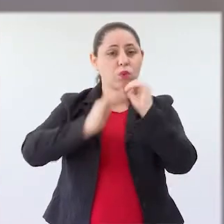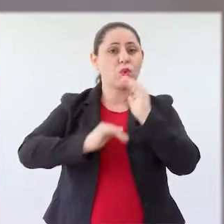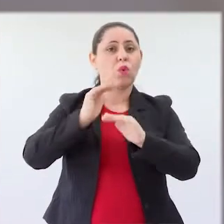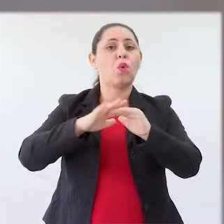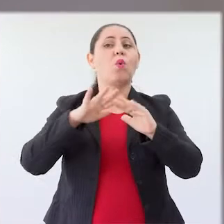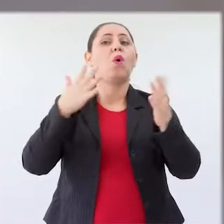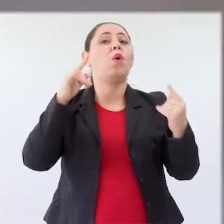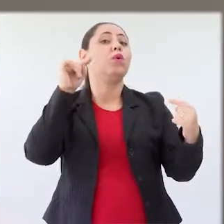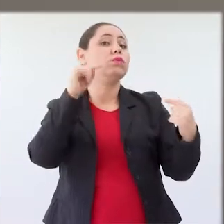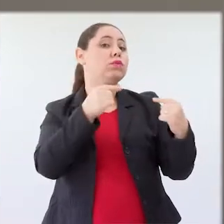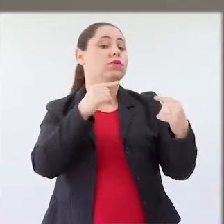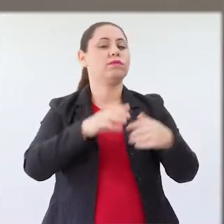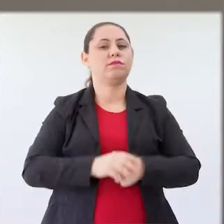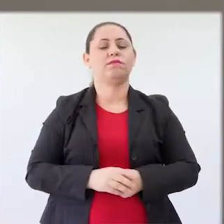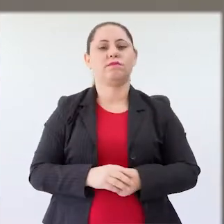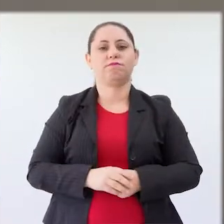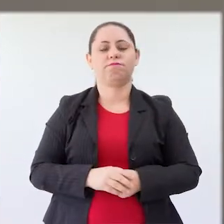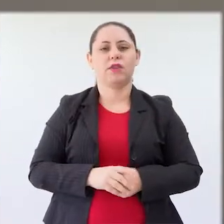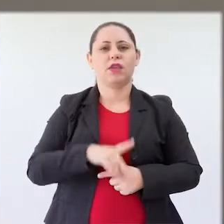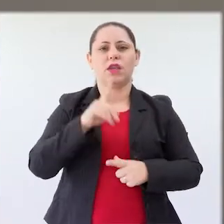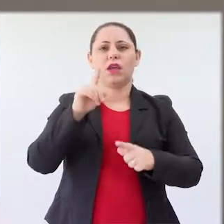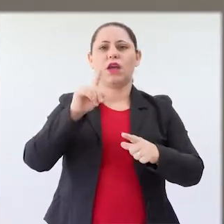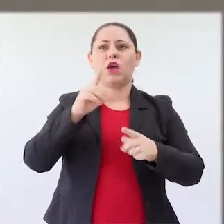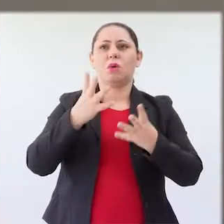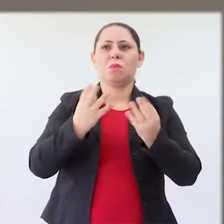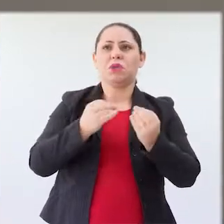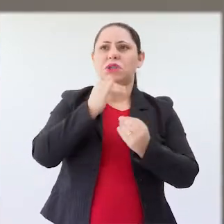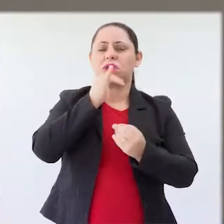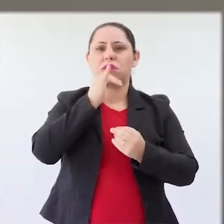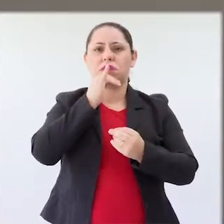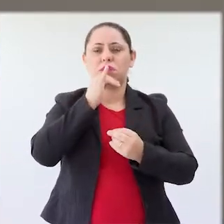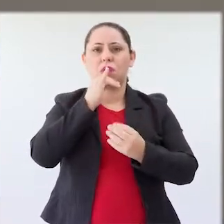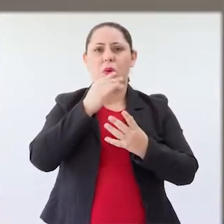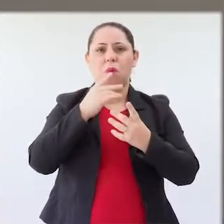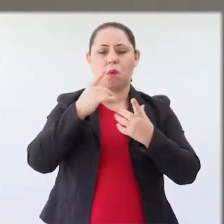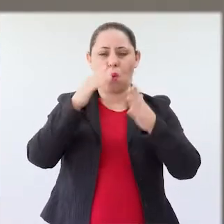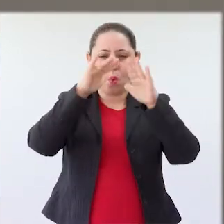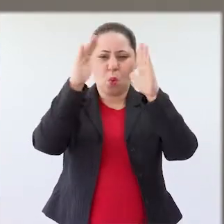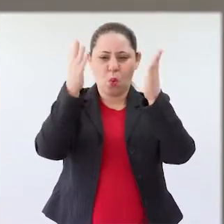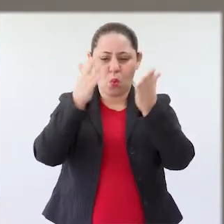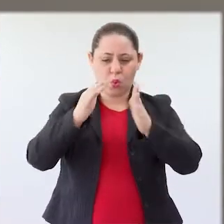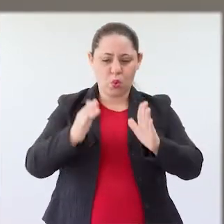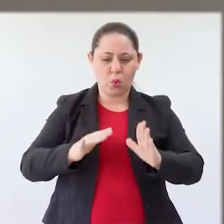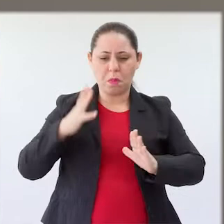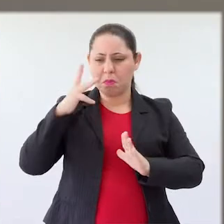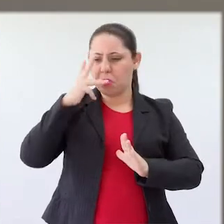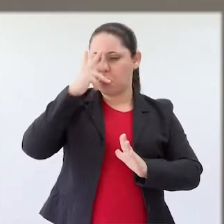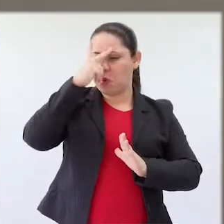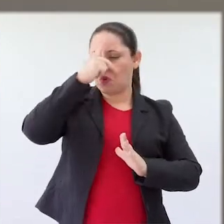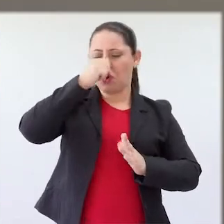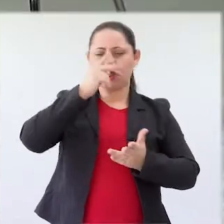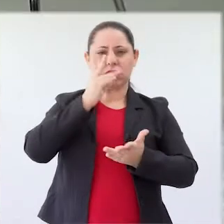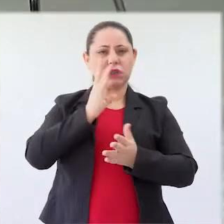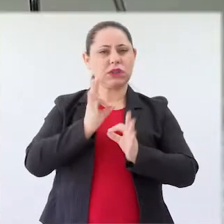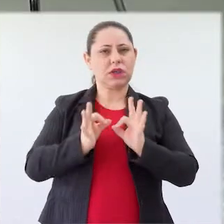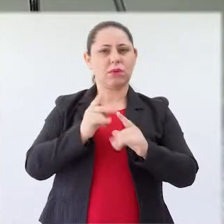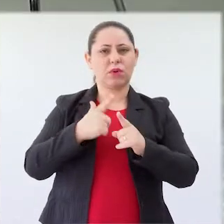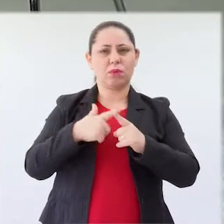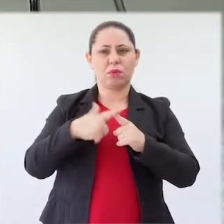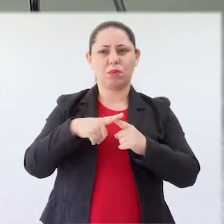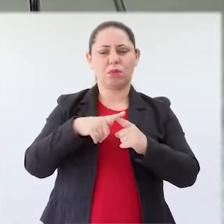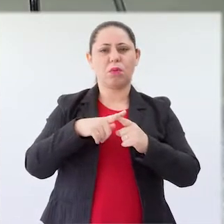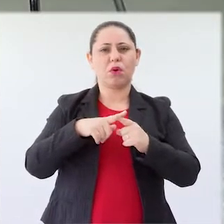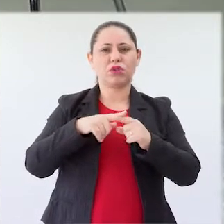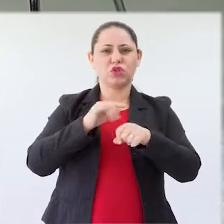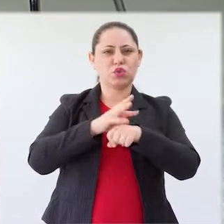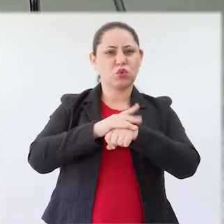seu objetivo. Esses exageros pela face e o corpo perfeito pode se transformar em transtornos de imagem? Olha, eu